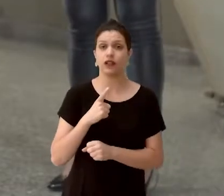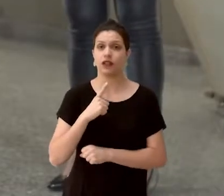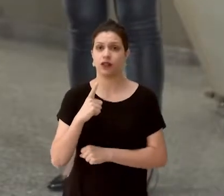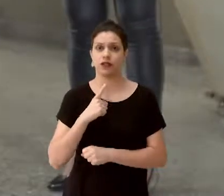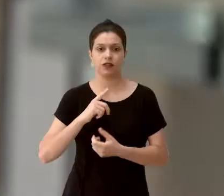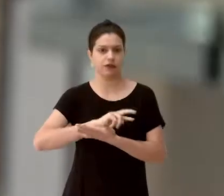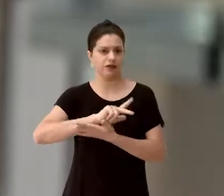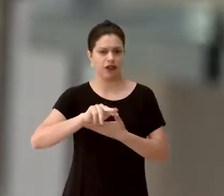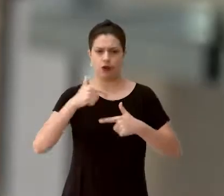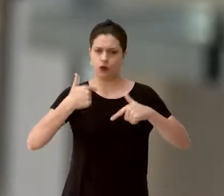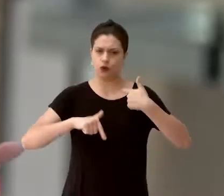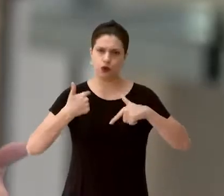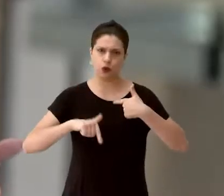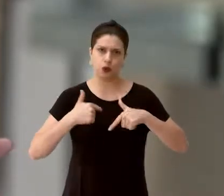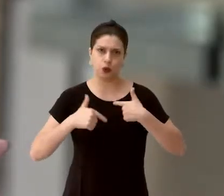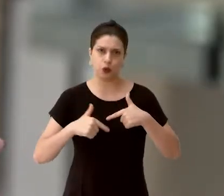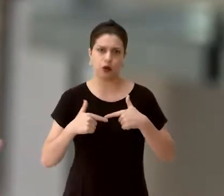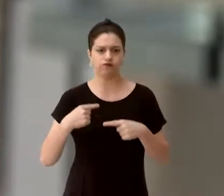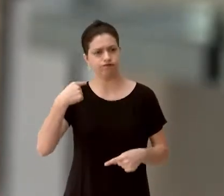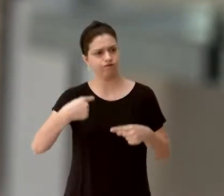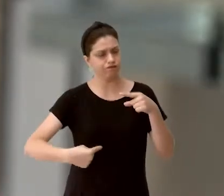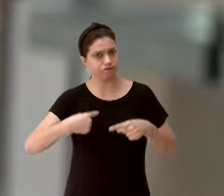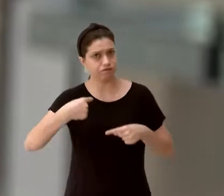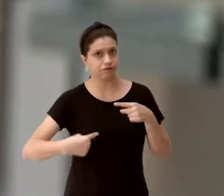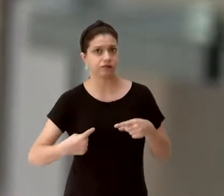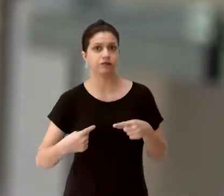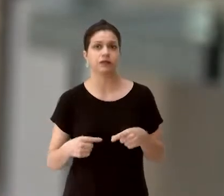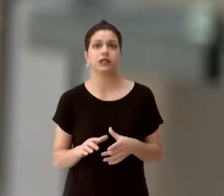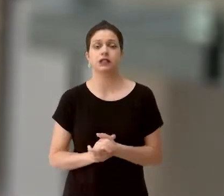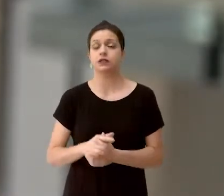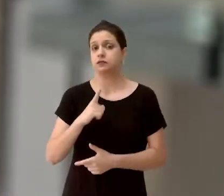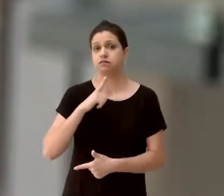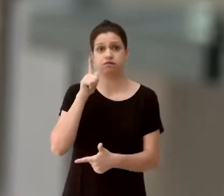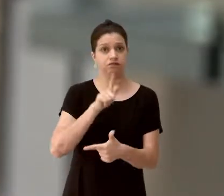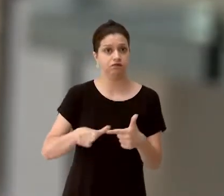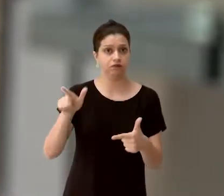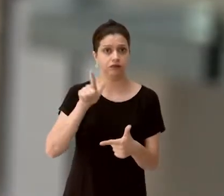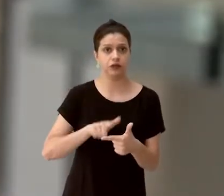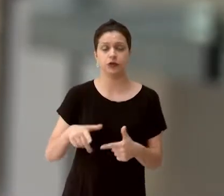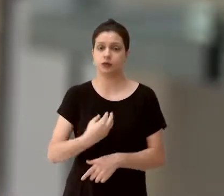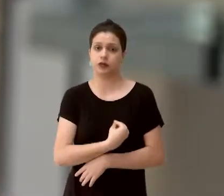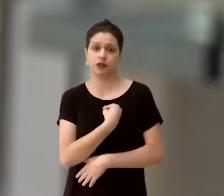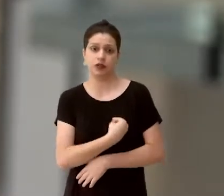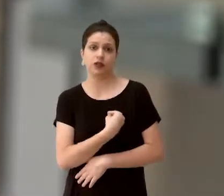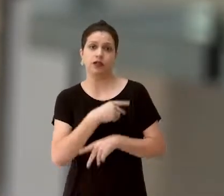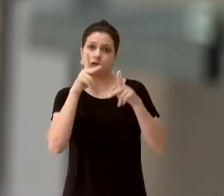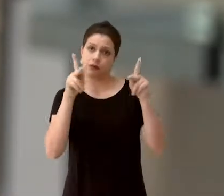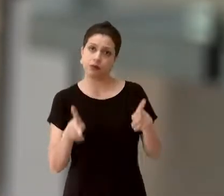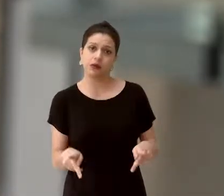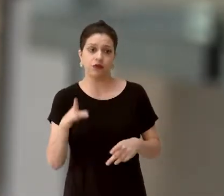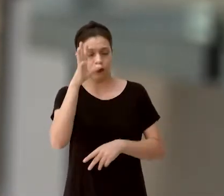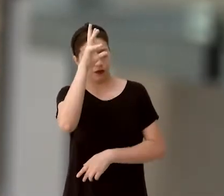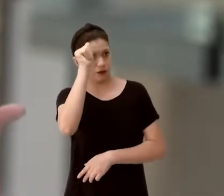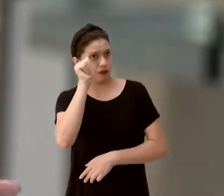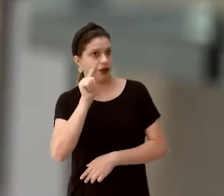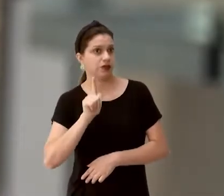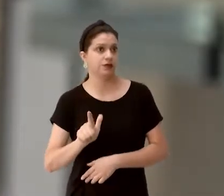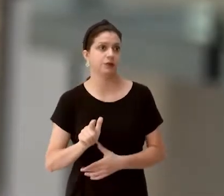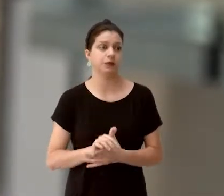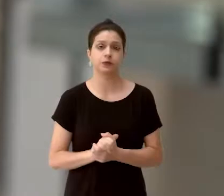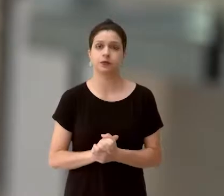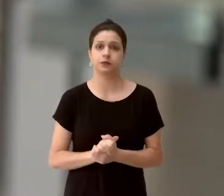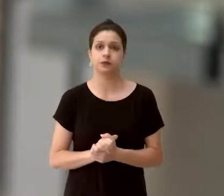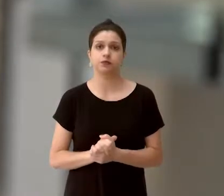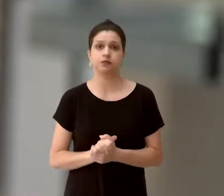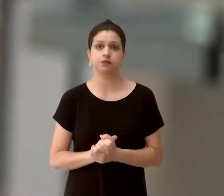entrar em debate. Problemas que afetam a vida do povo sul-mato-grossense são levados ao plenário